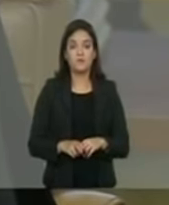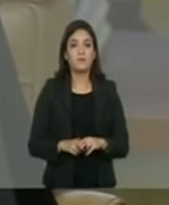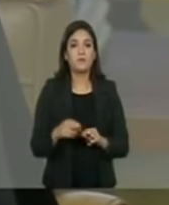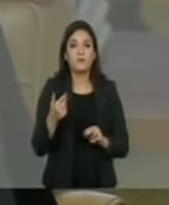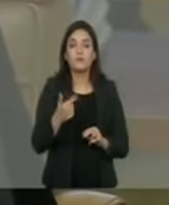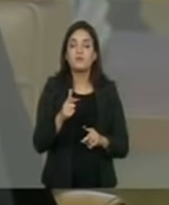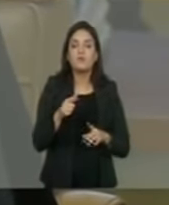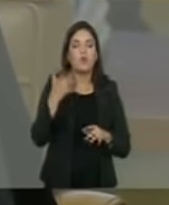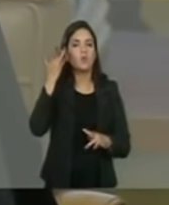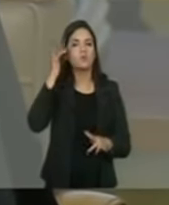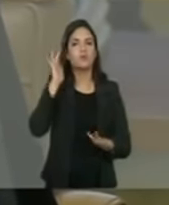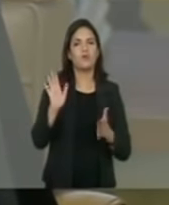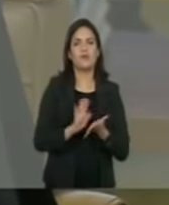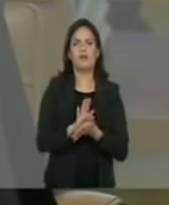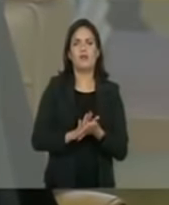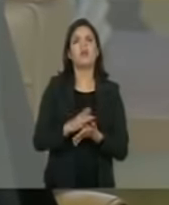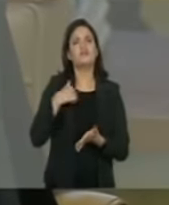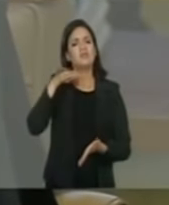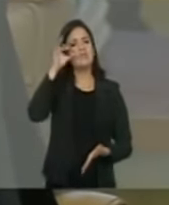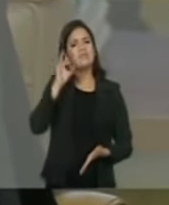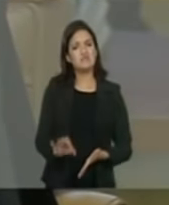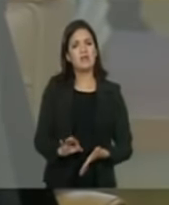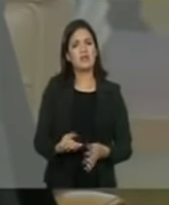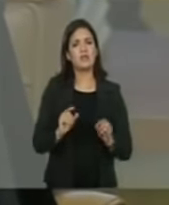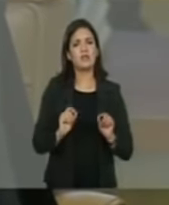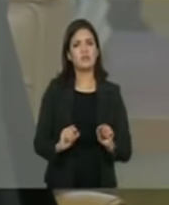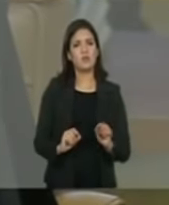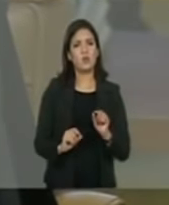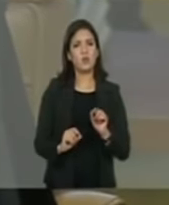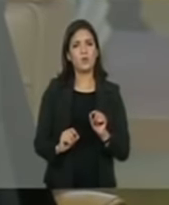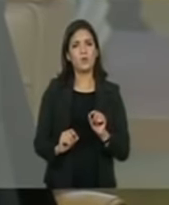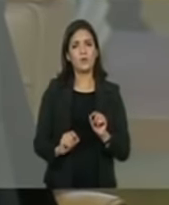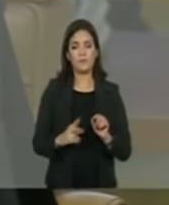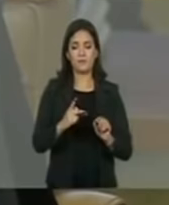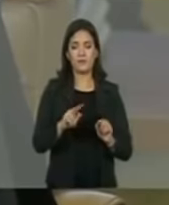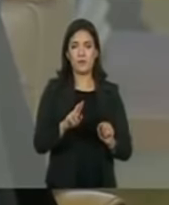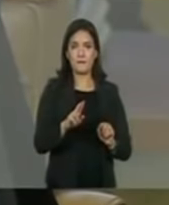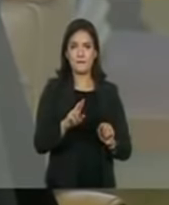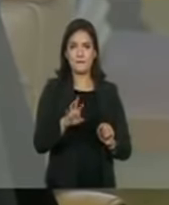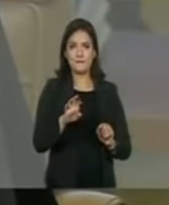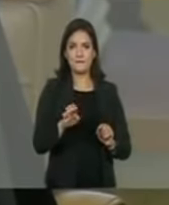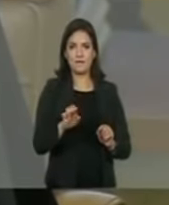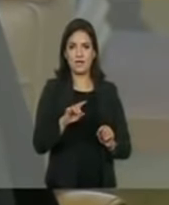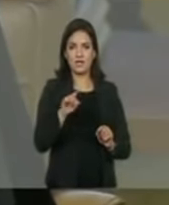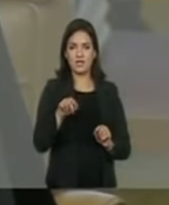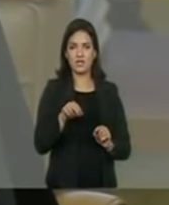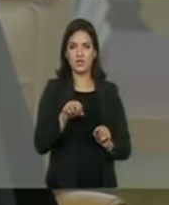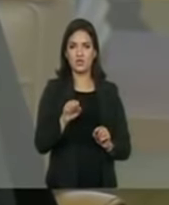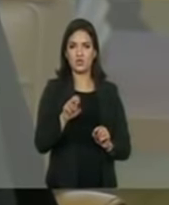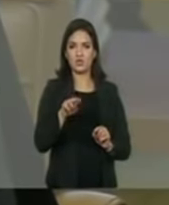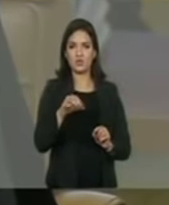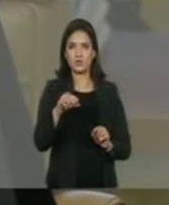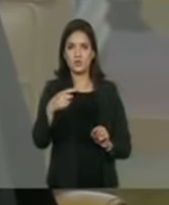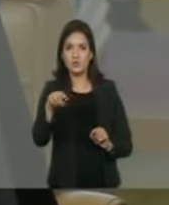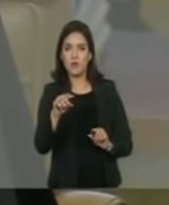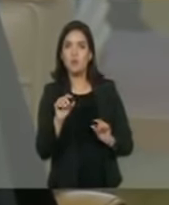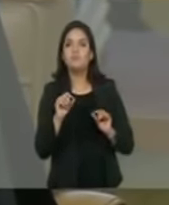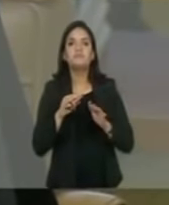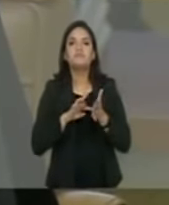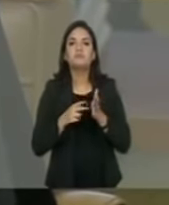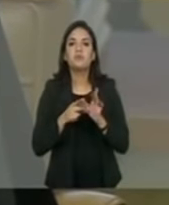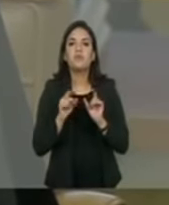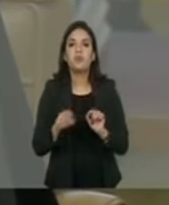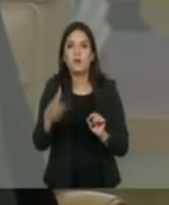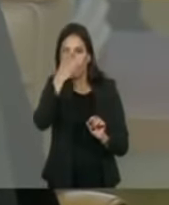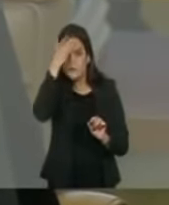dúvida para mim que aquela 'presunção pertence aos princípios fundamentais de qualquer processo